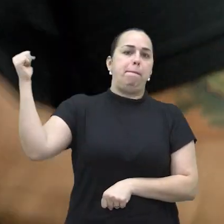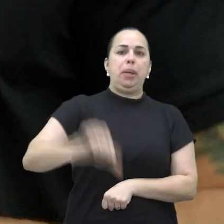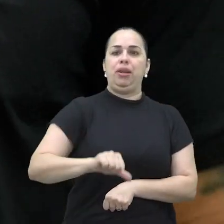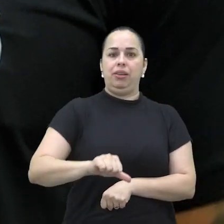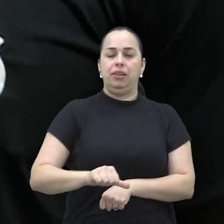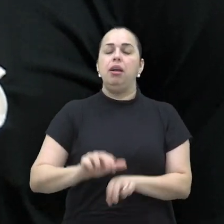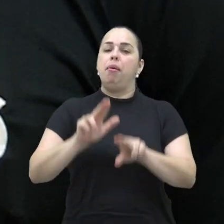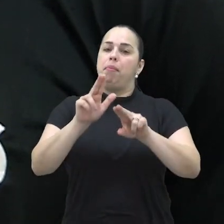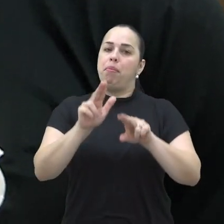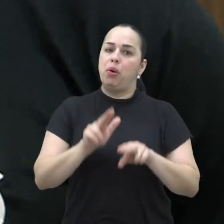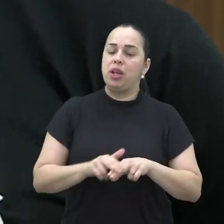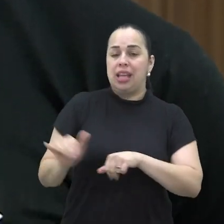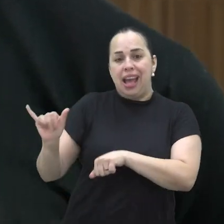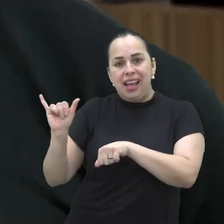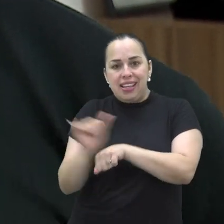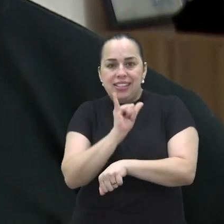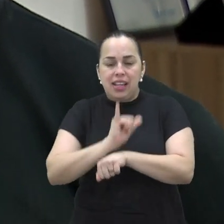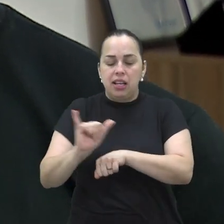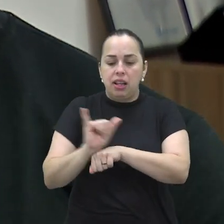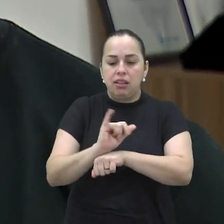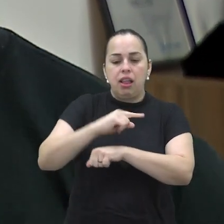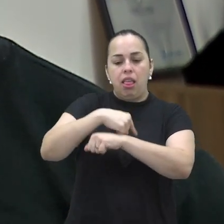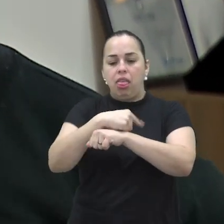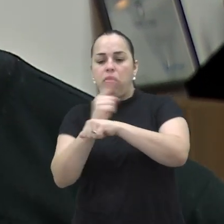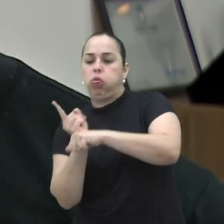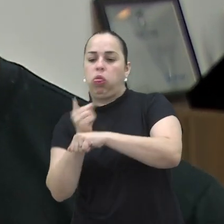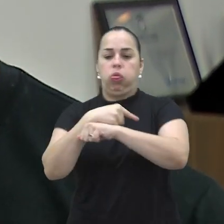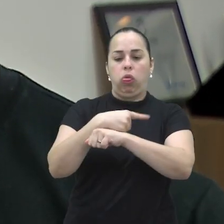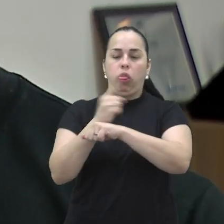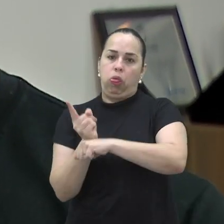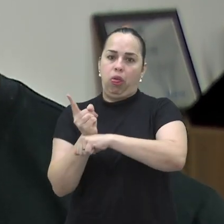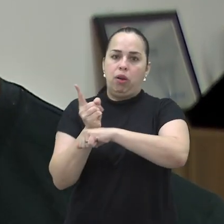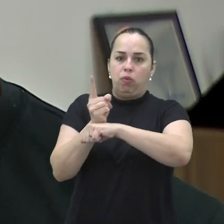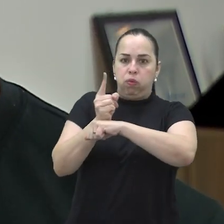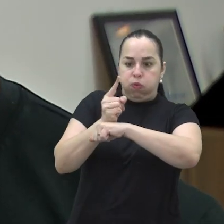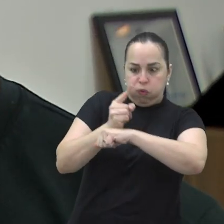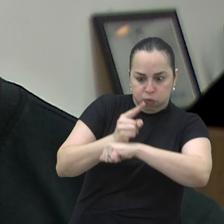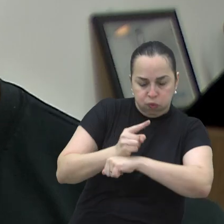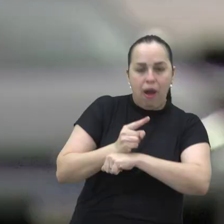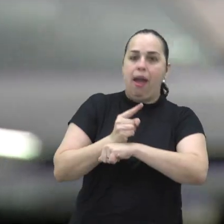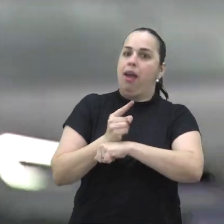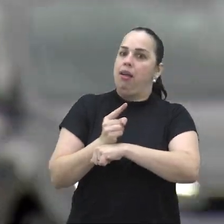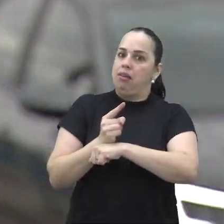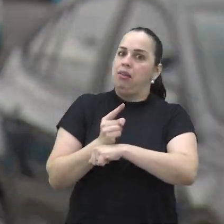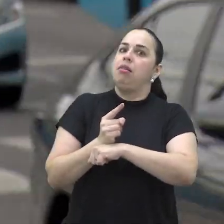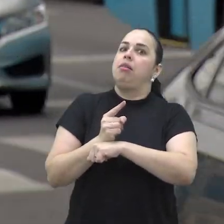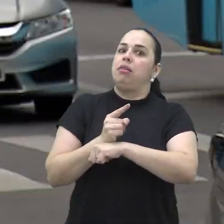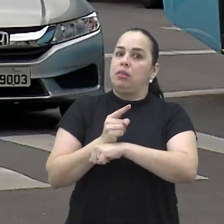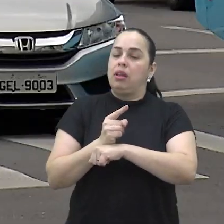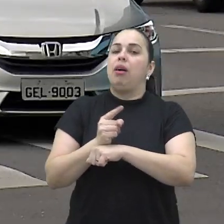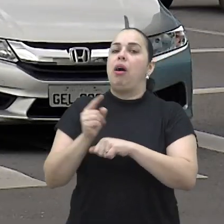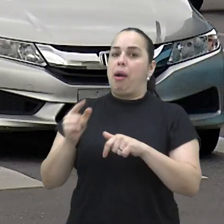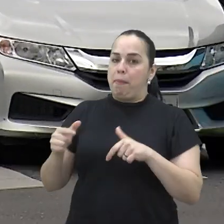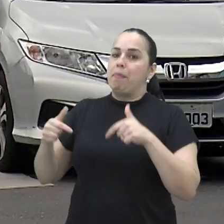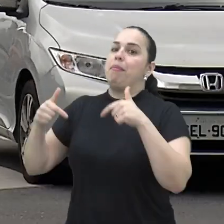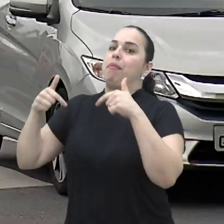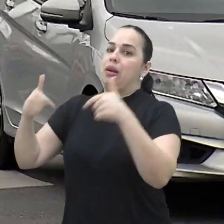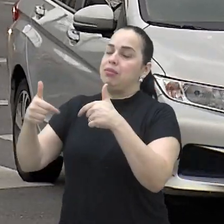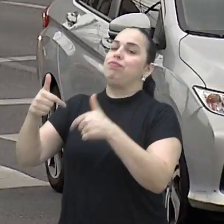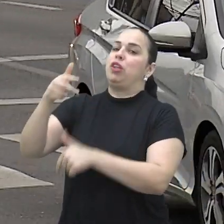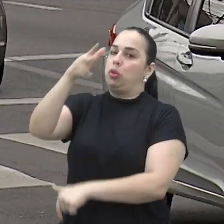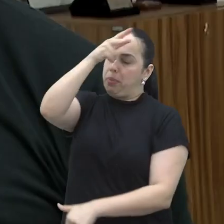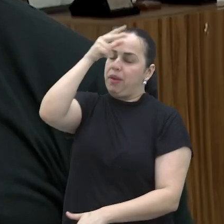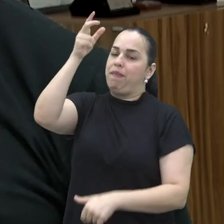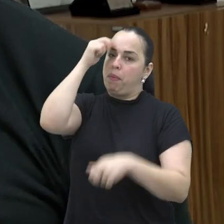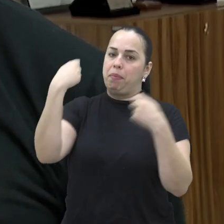Para ele, adotar medidas para a redução dos limites de velocidade nas vias urbanas deve ser um esforço do poder